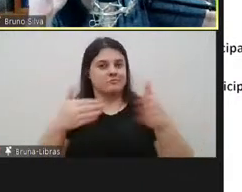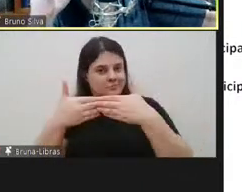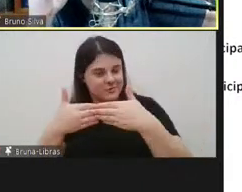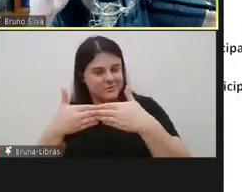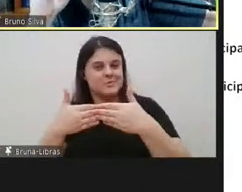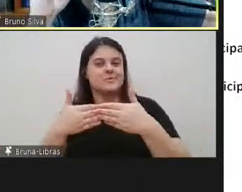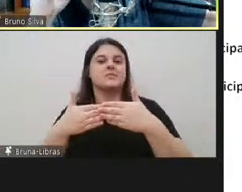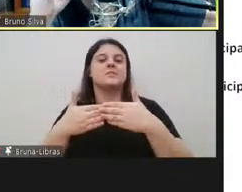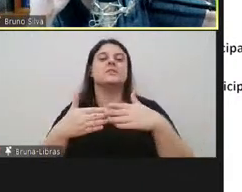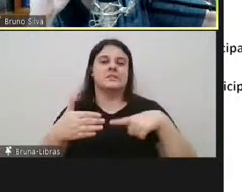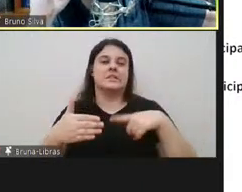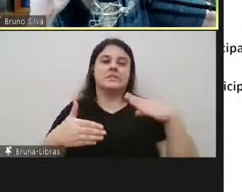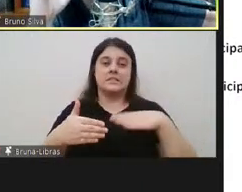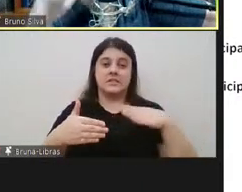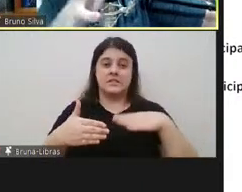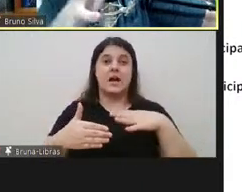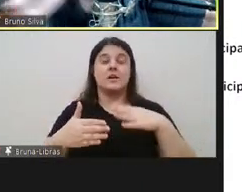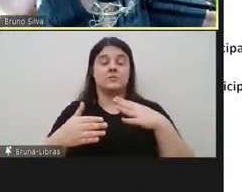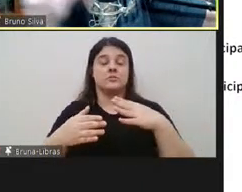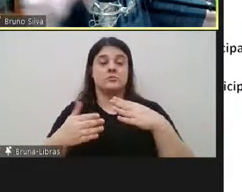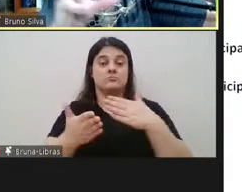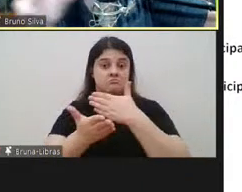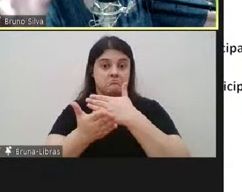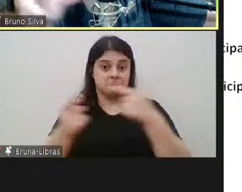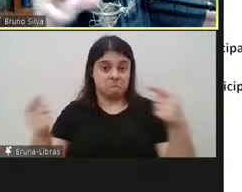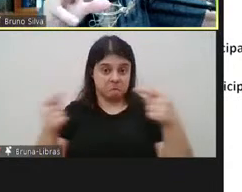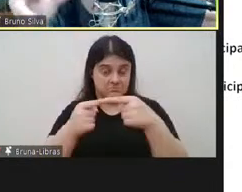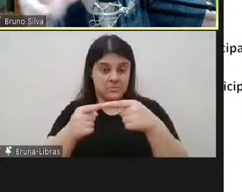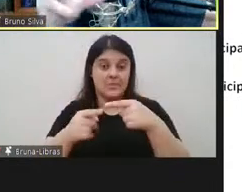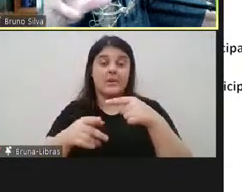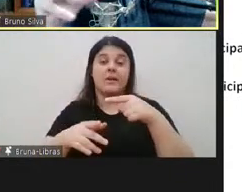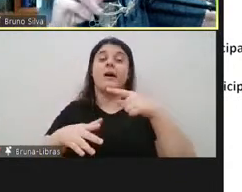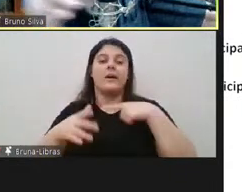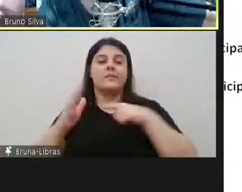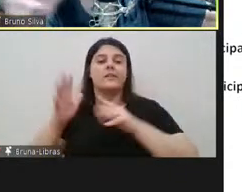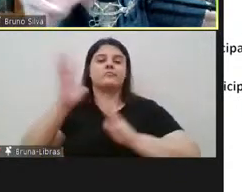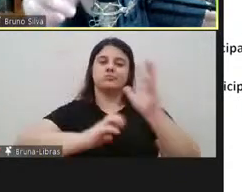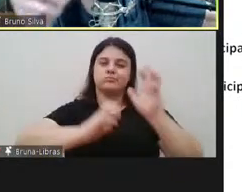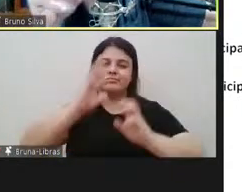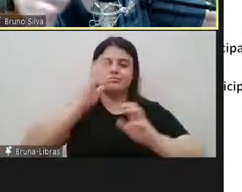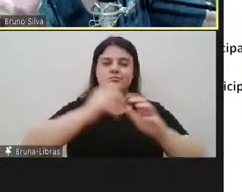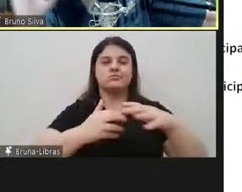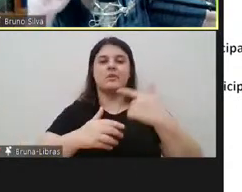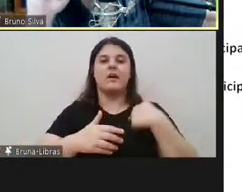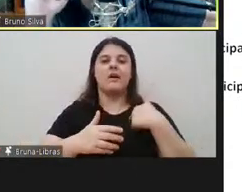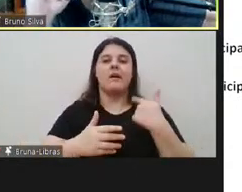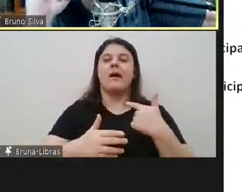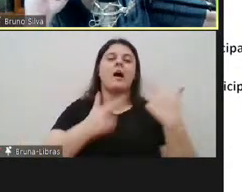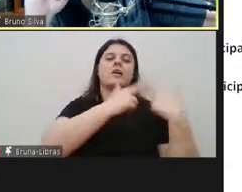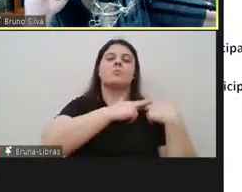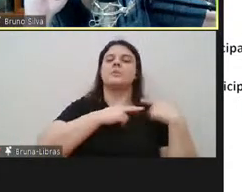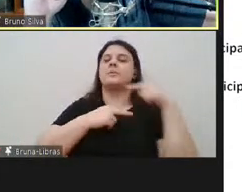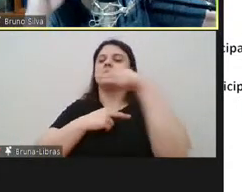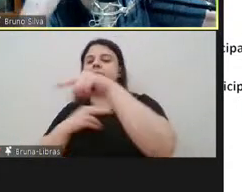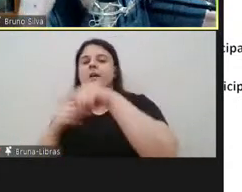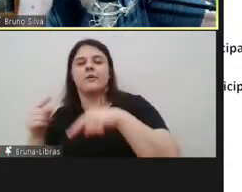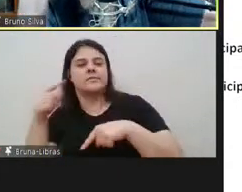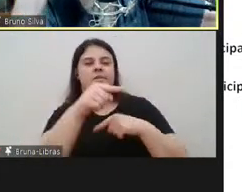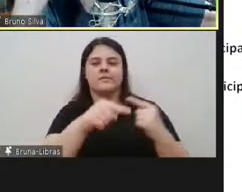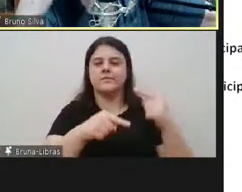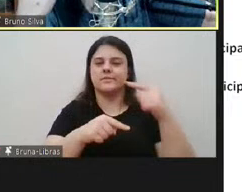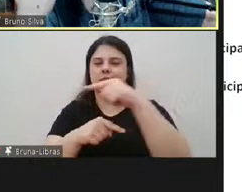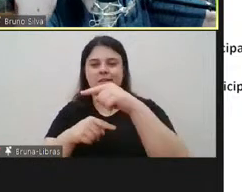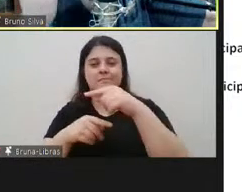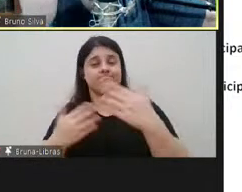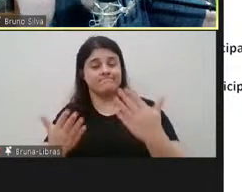Down e algumas cidades acabaram aí por aderir E aí fica toda essa relação conflituosa entre os dentes não tentando jogar a responsabilidade para o outro não